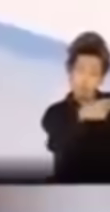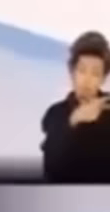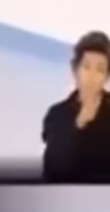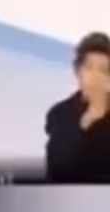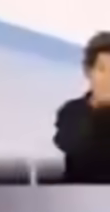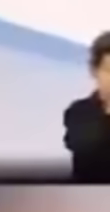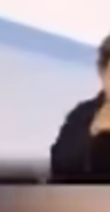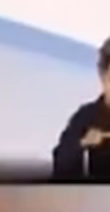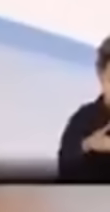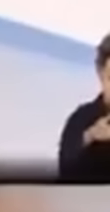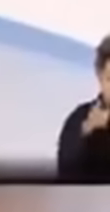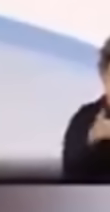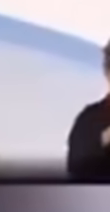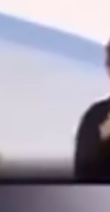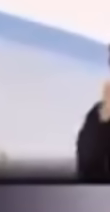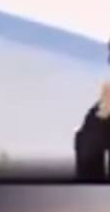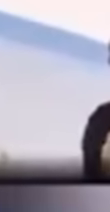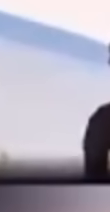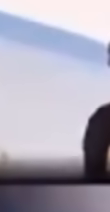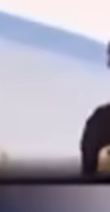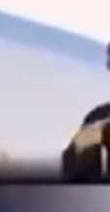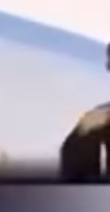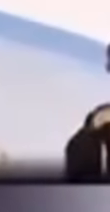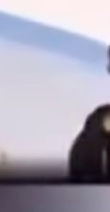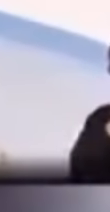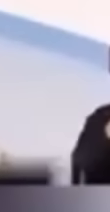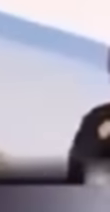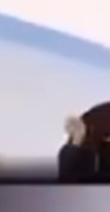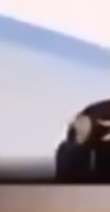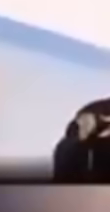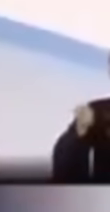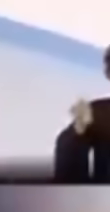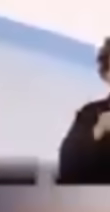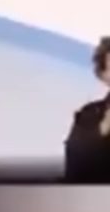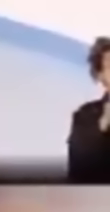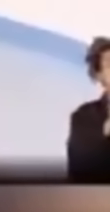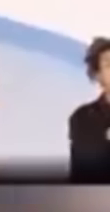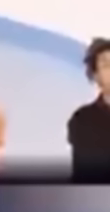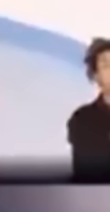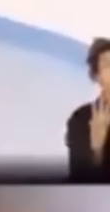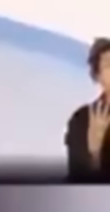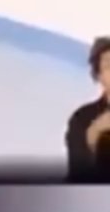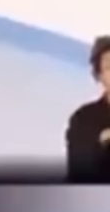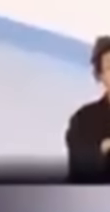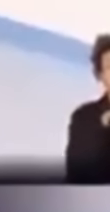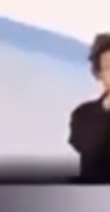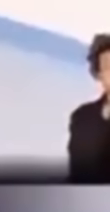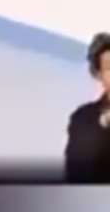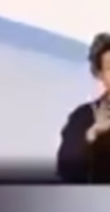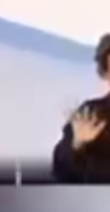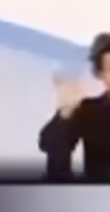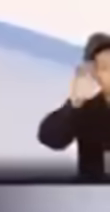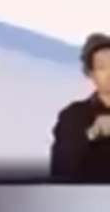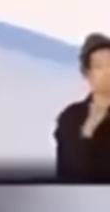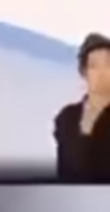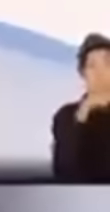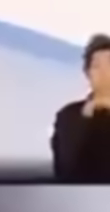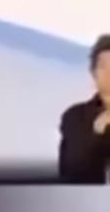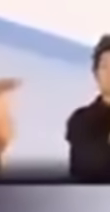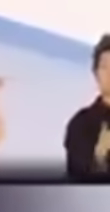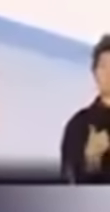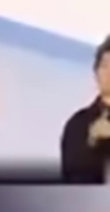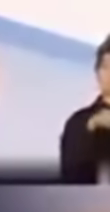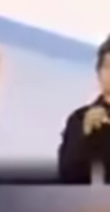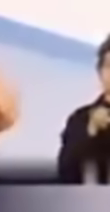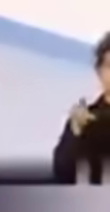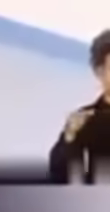instituição funcione adequadamente. Eu, Rangel, escolhi os 14 diretores da Polícia Federal e nós escolhemos os 27 superintendentes da Polícia Federal. E eu não